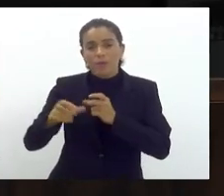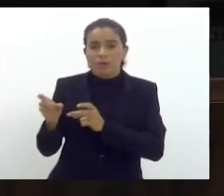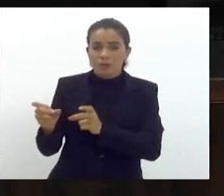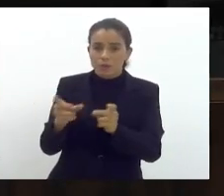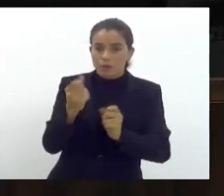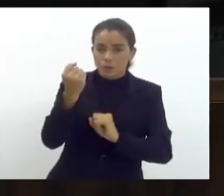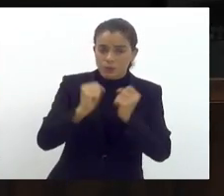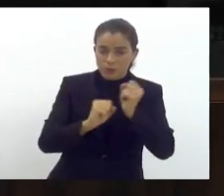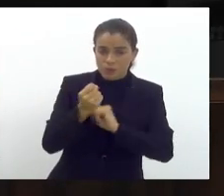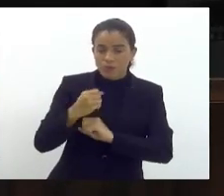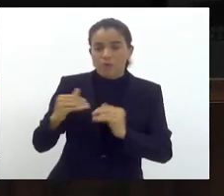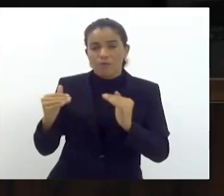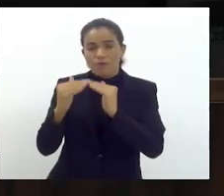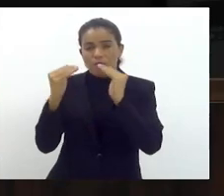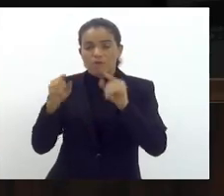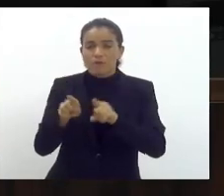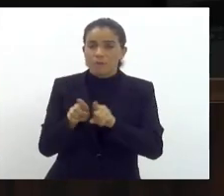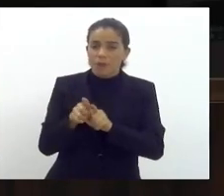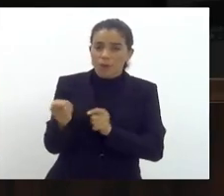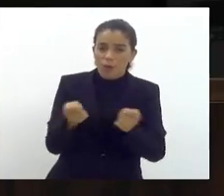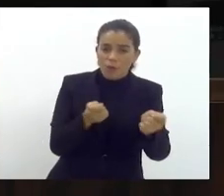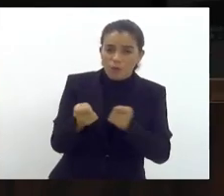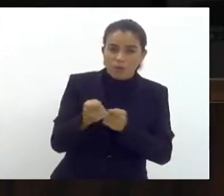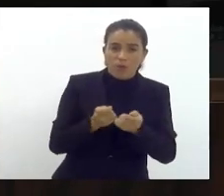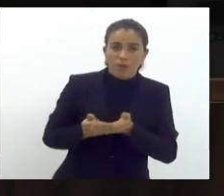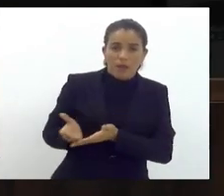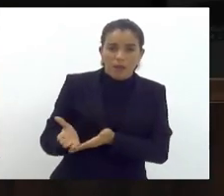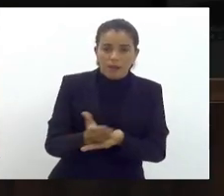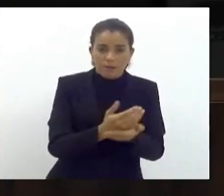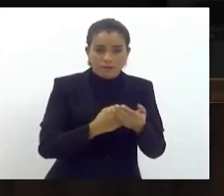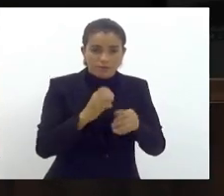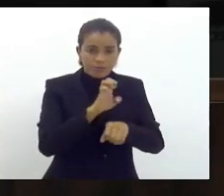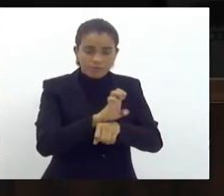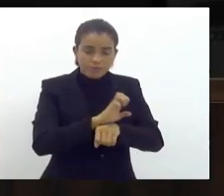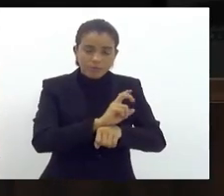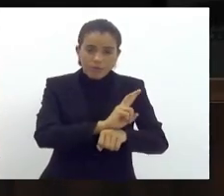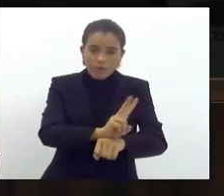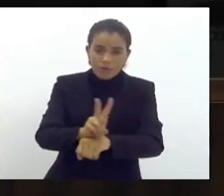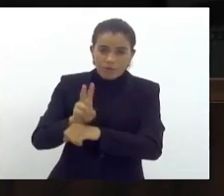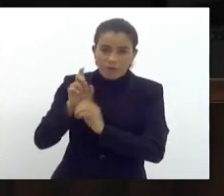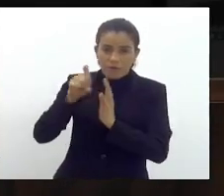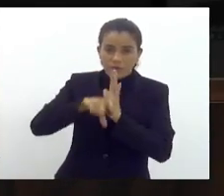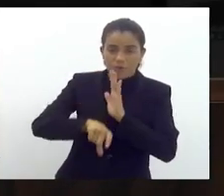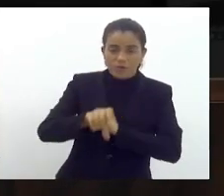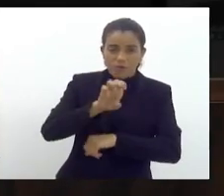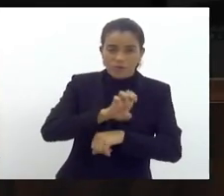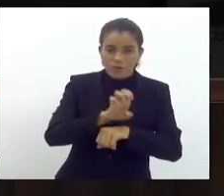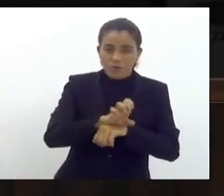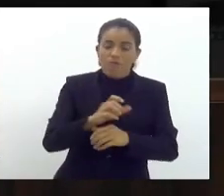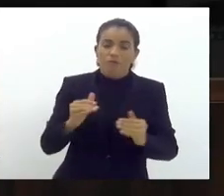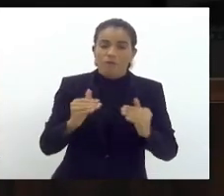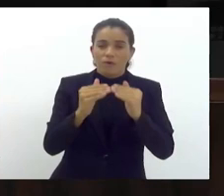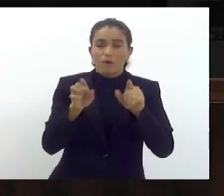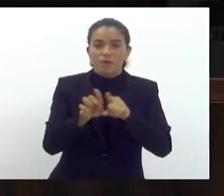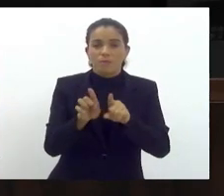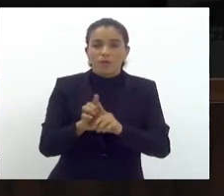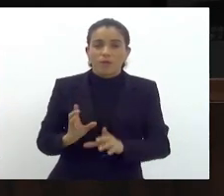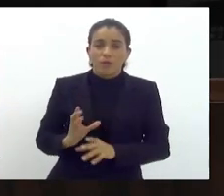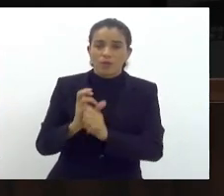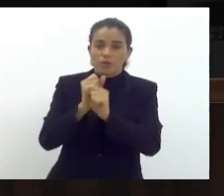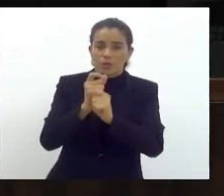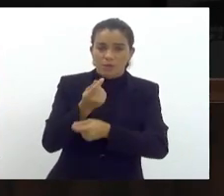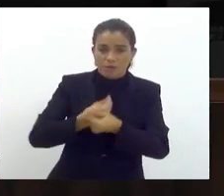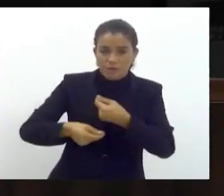favorável de tributação controle da arrecadação Estadual de fiscalização de tributos estaduais favorável e de orçamento